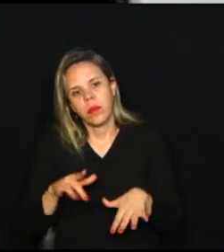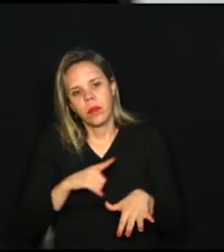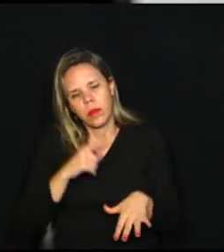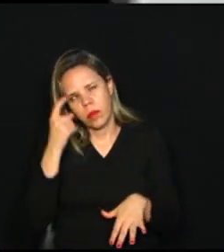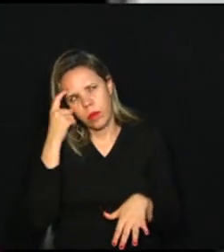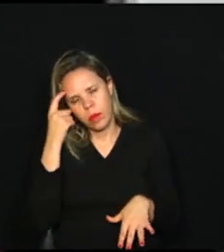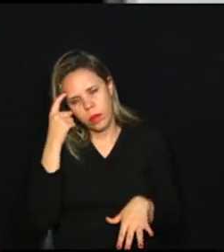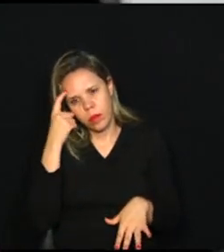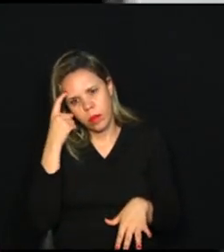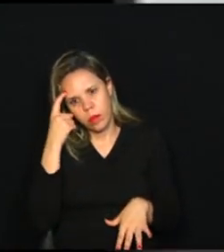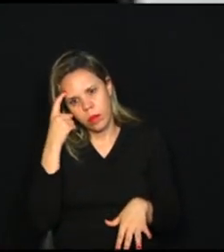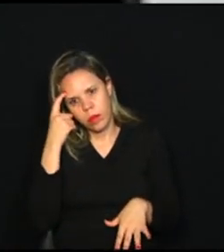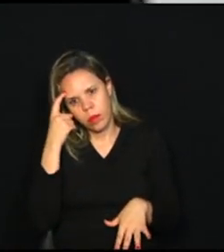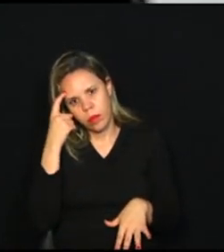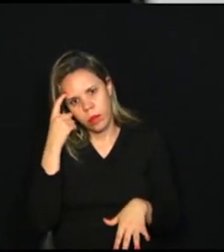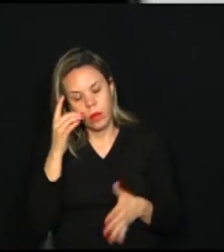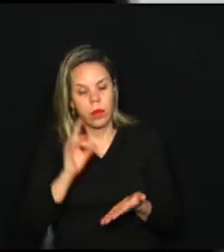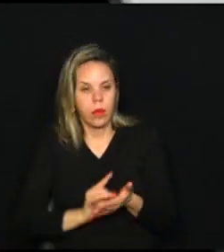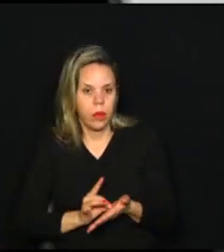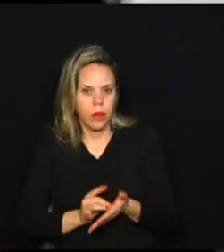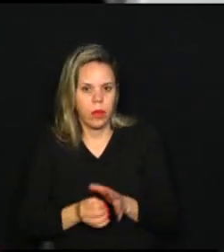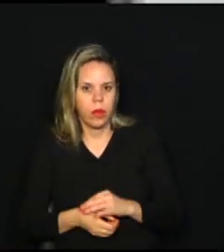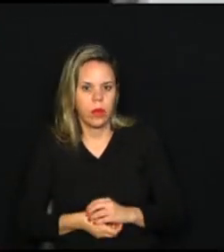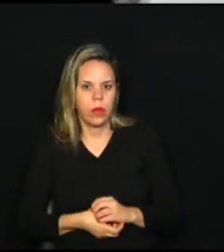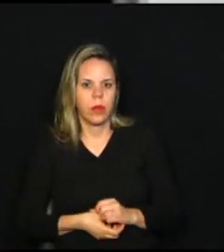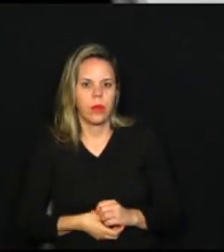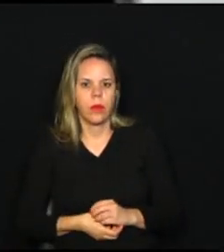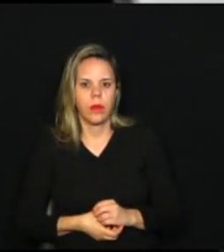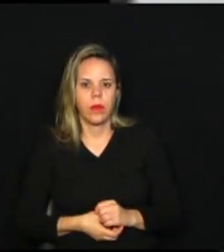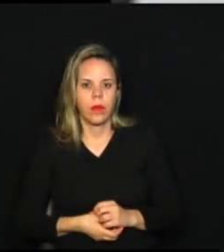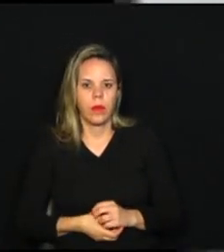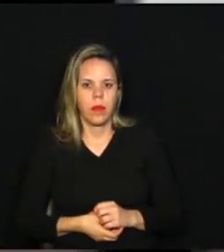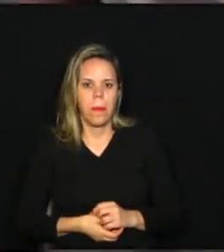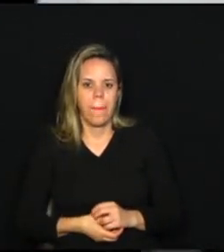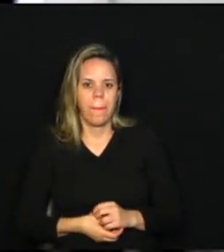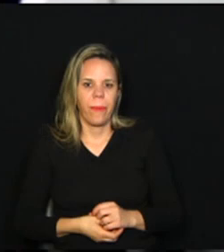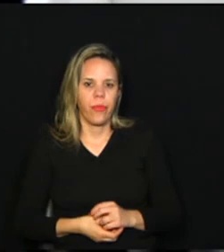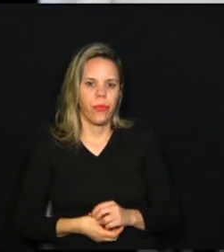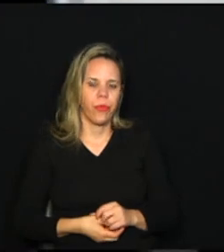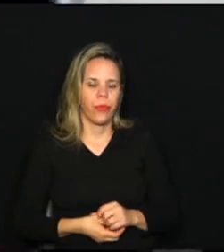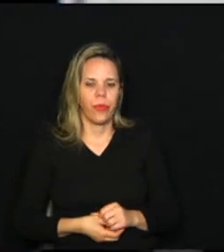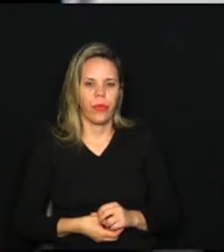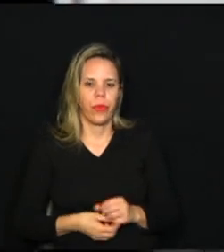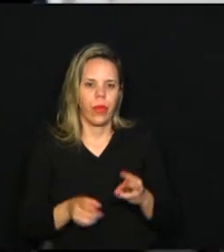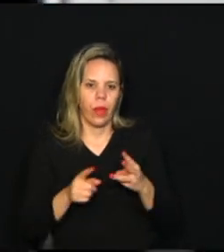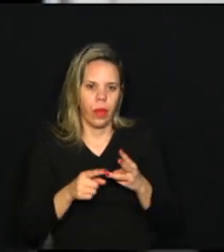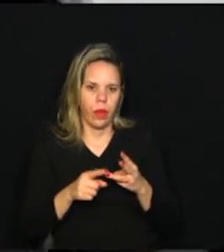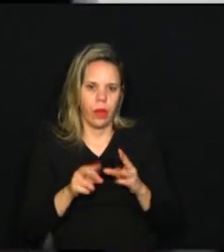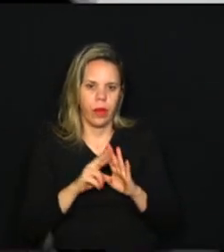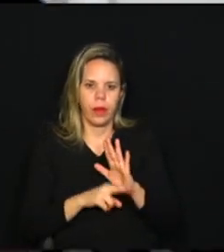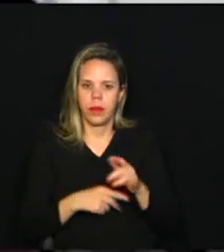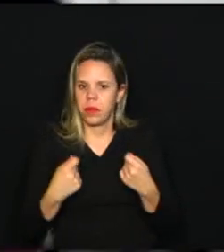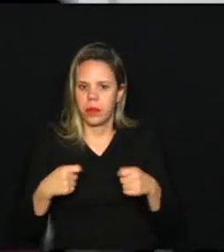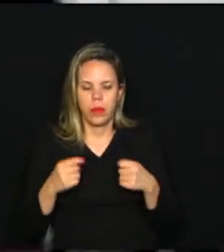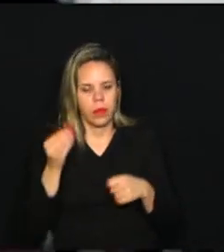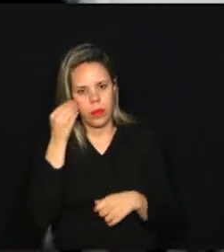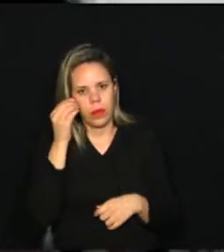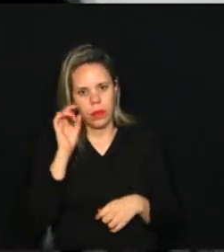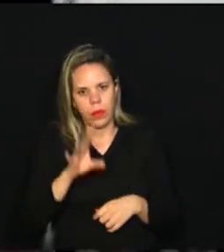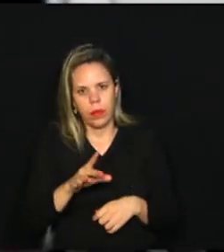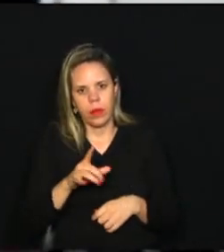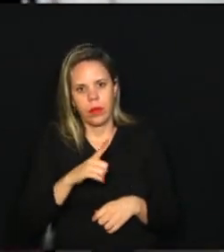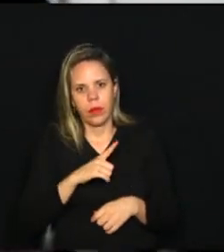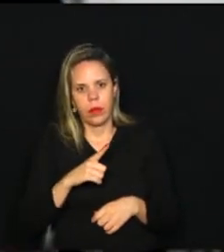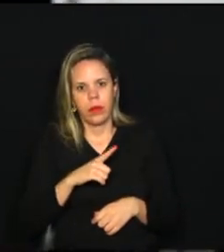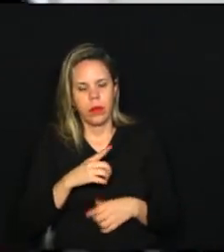pensar se realmente se a gente... né? Esse é um terceiro critério. Aí não precisa testar só quem está sintomático,